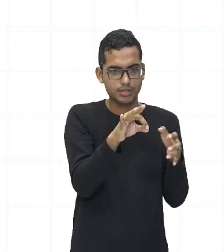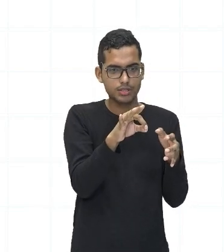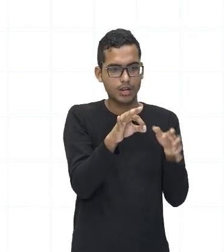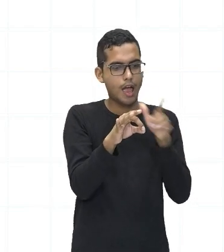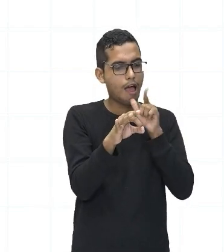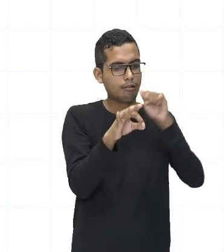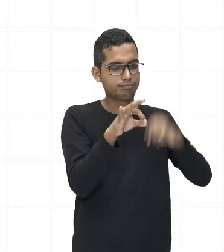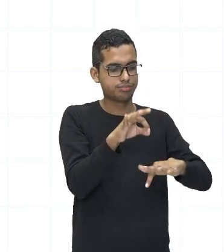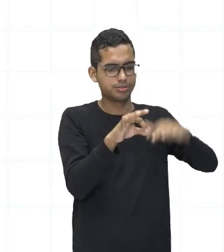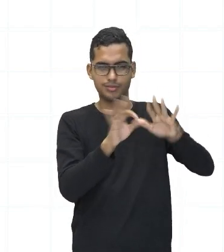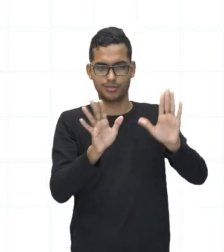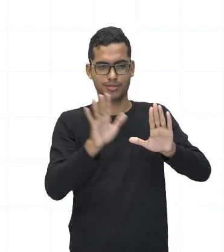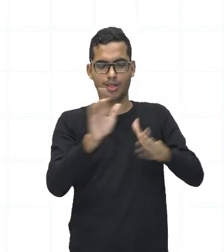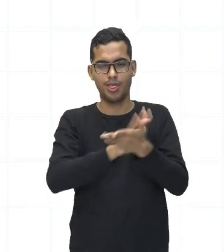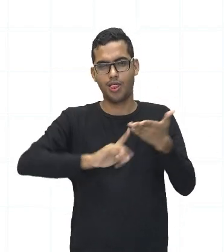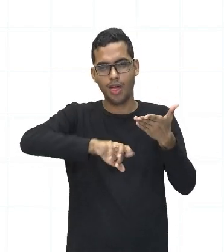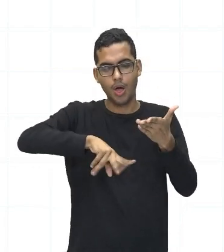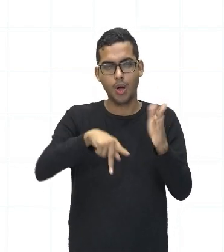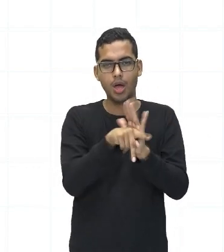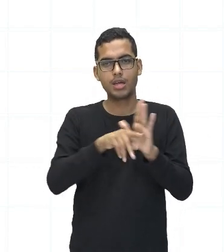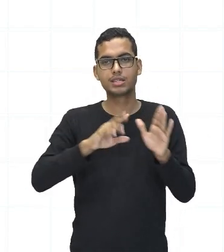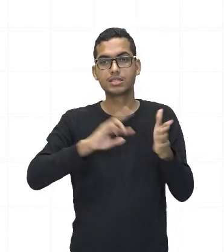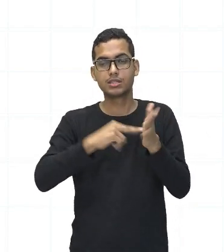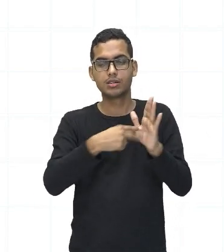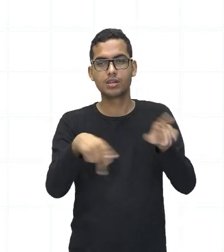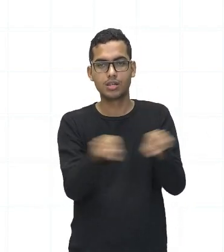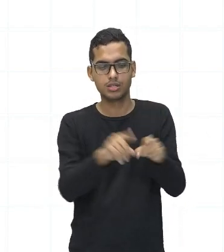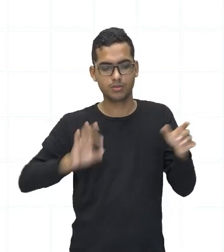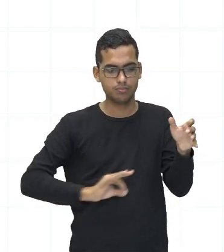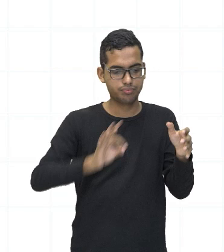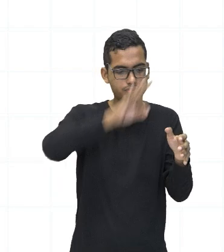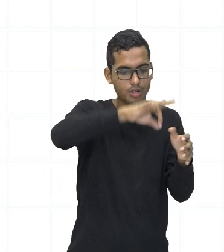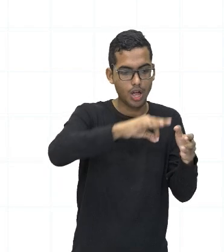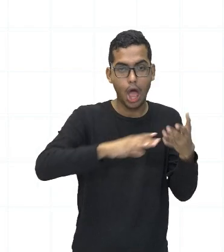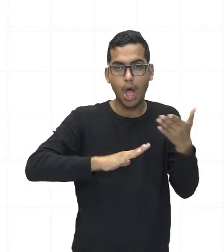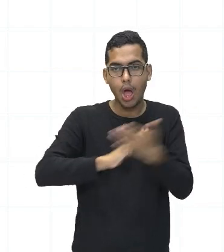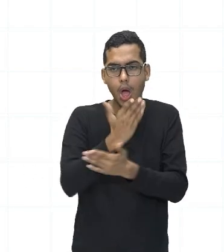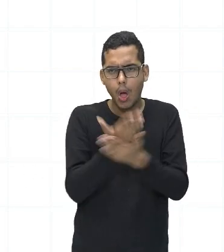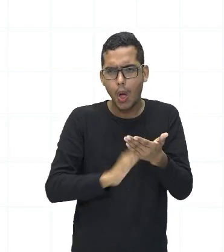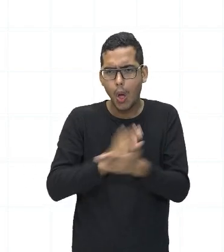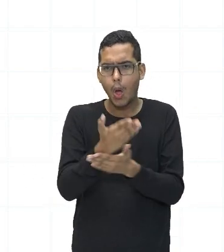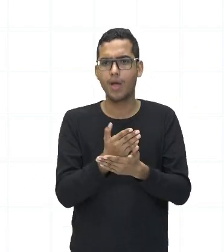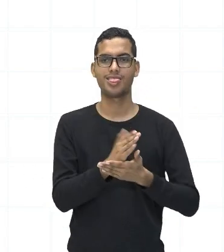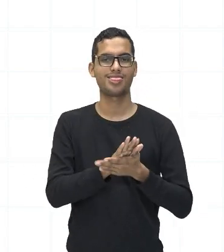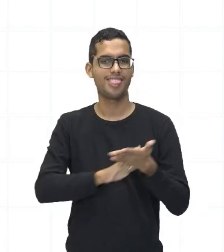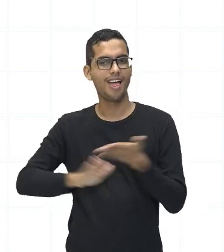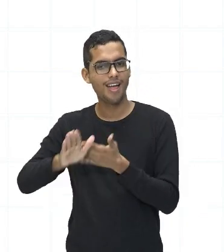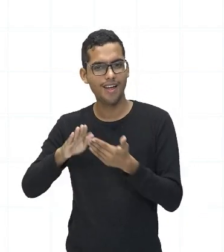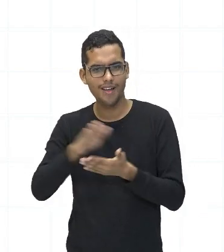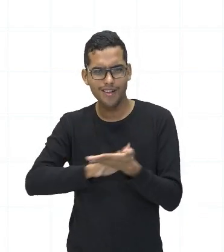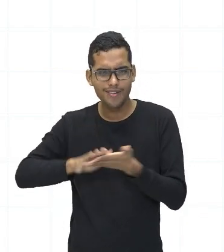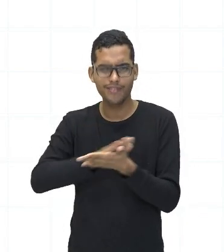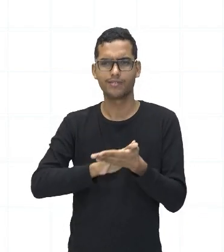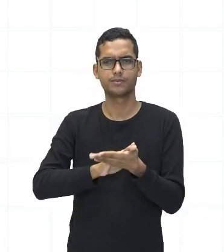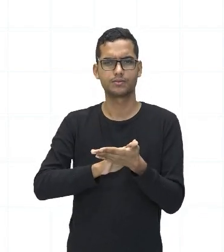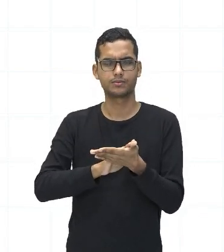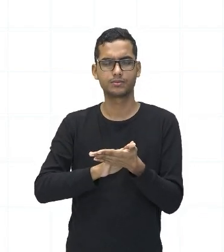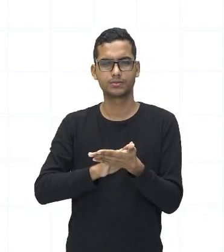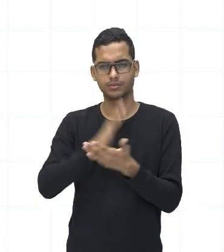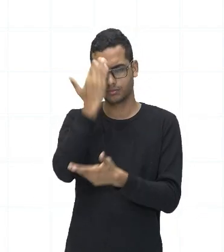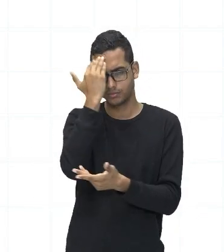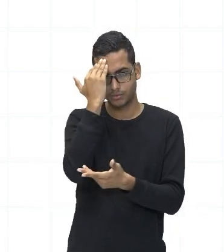não incomoda, né, o mosquito não incomoda. Então, essa linguagem aí é uma linguagem figurada, que é muito